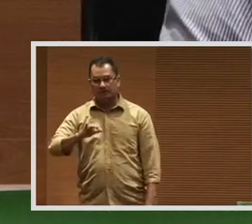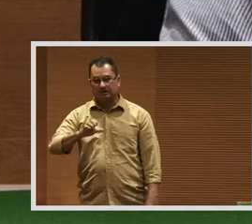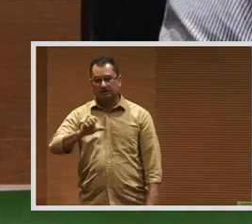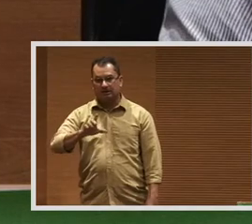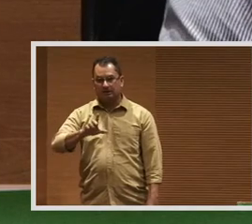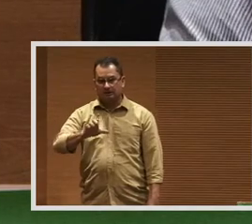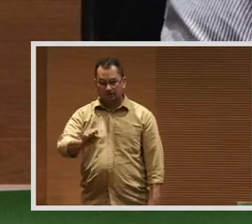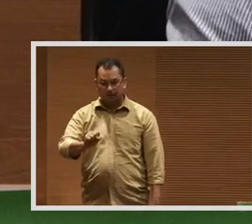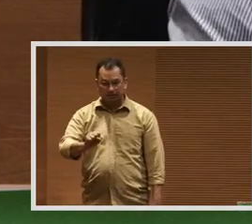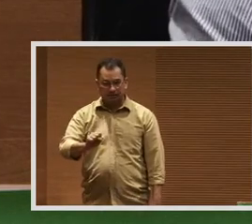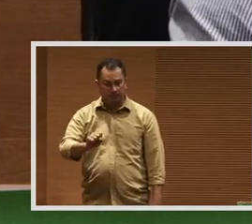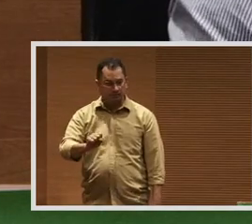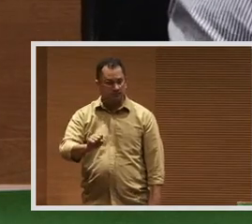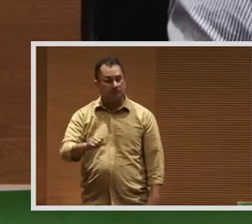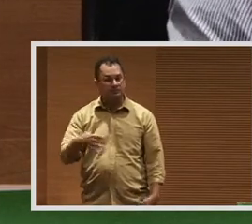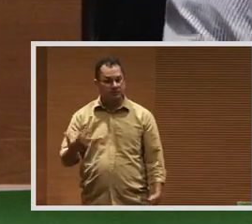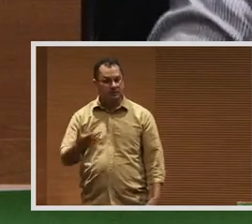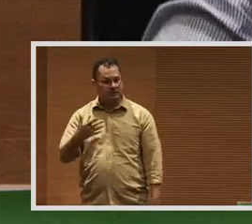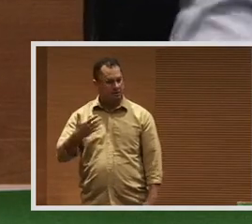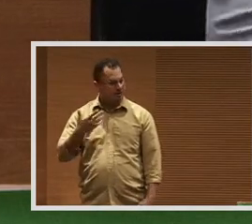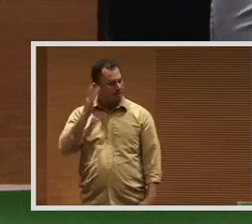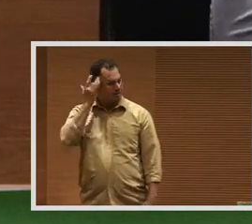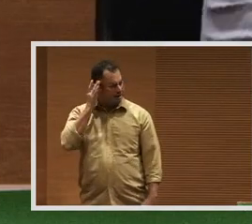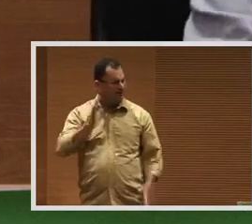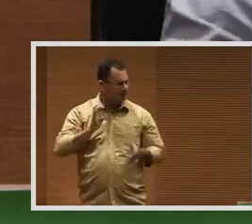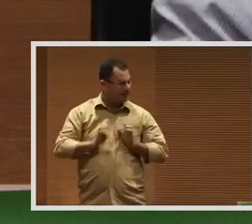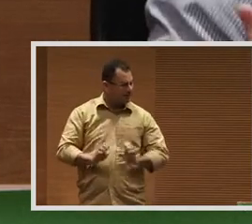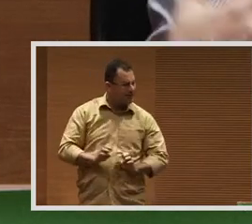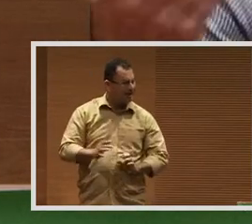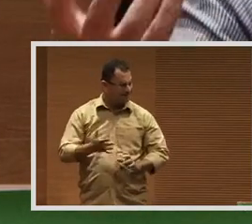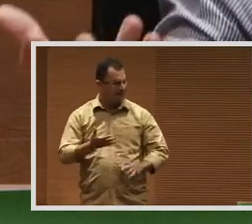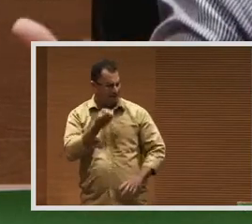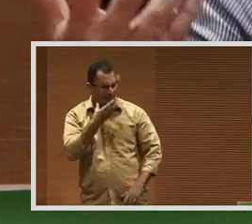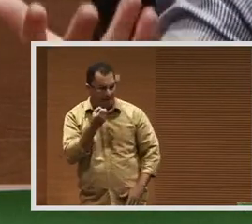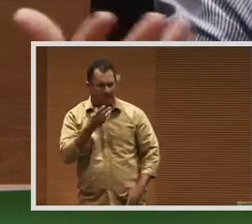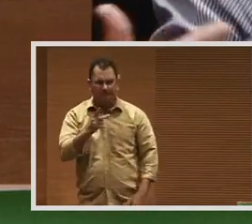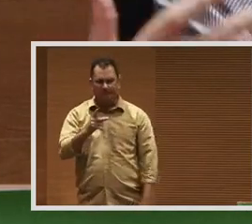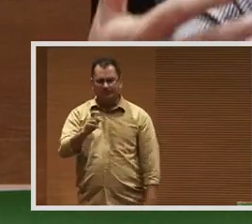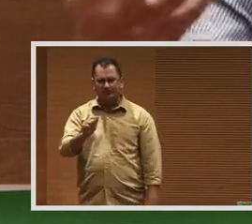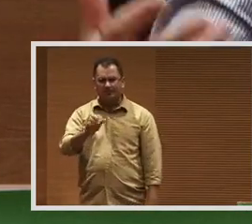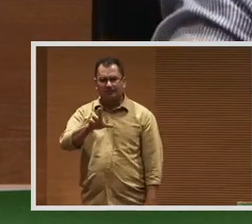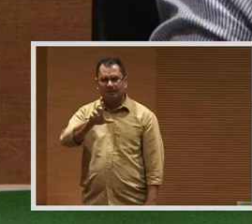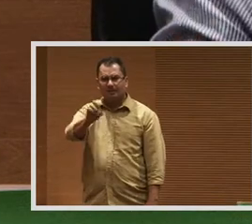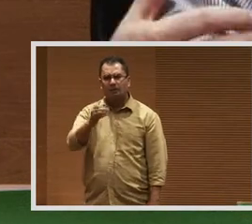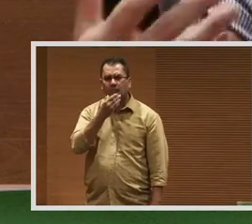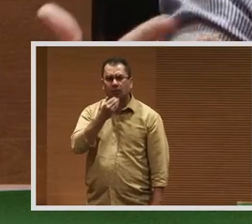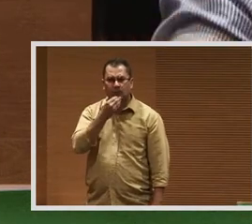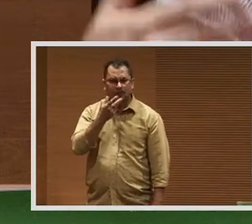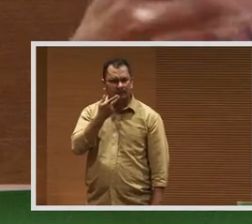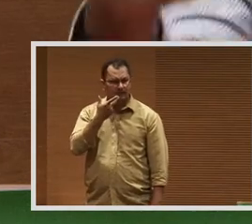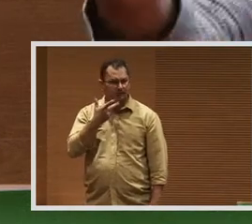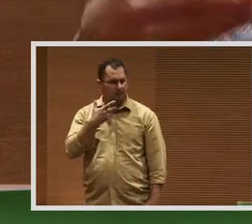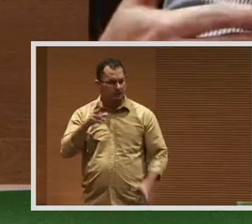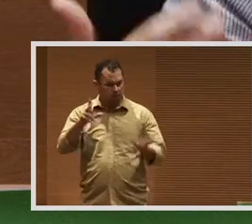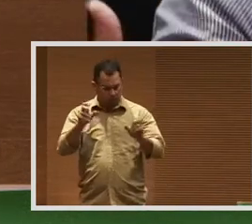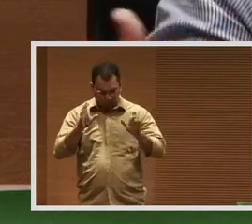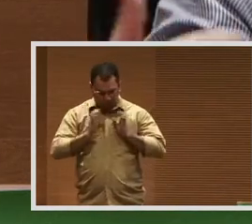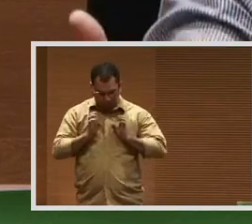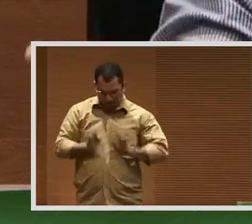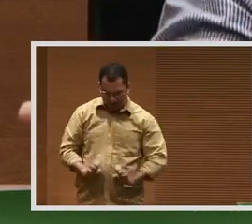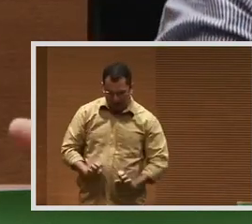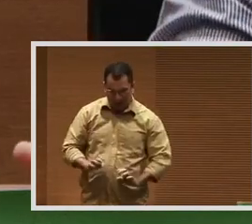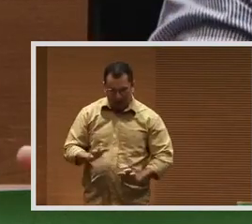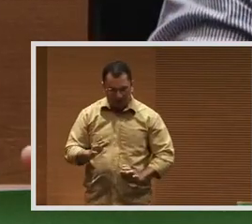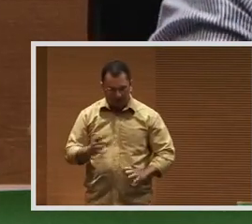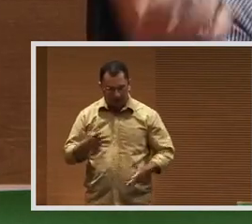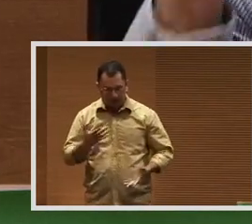psicanálise é mais ética? Eu acho que... Né, eu acho, né, foi muito bom ouvir o Paulo falar aqui sobre ética, sobre princípios, isso que não